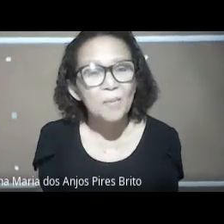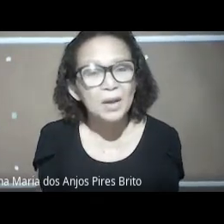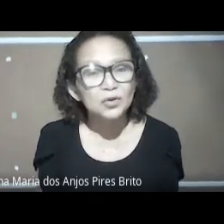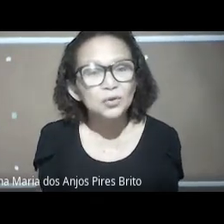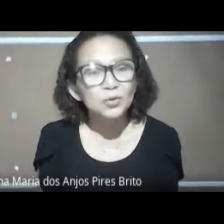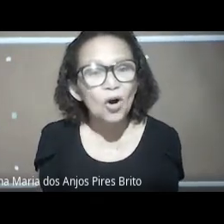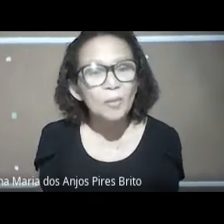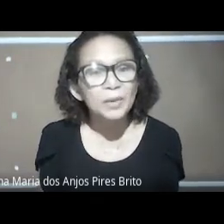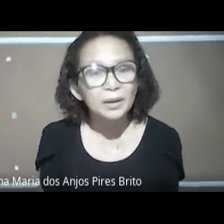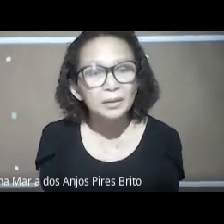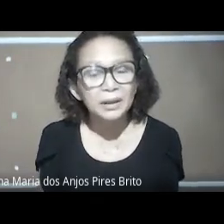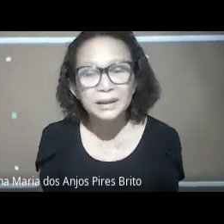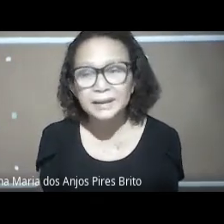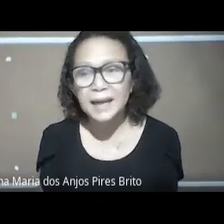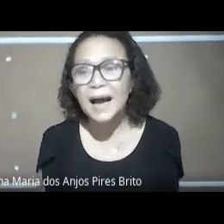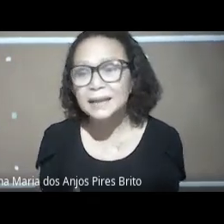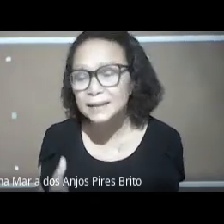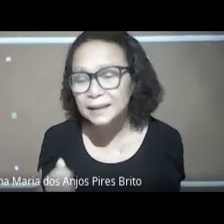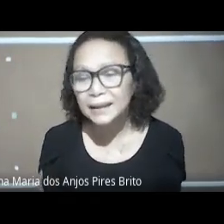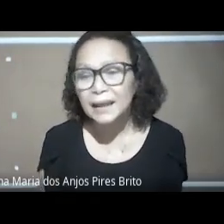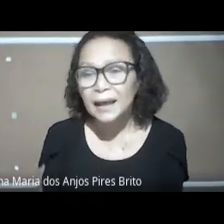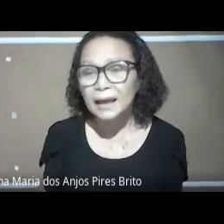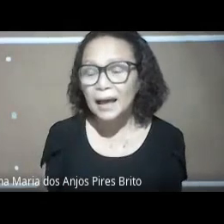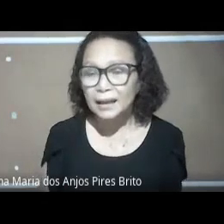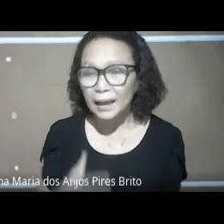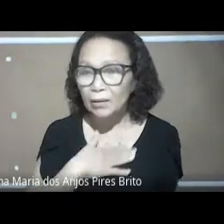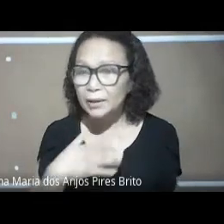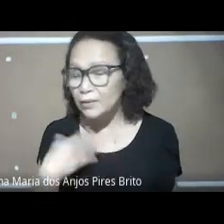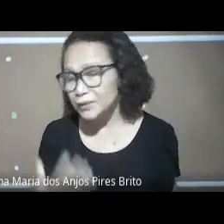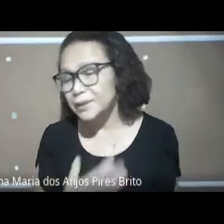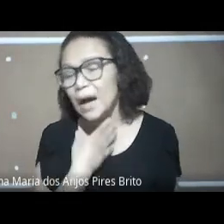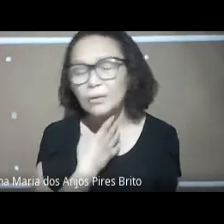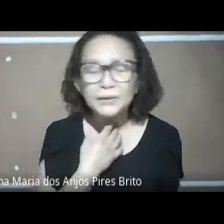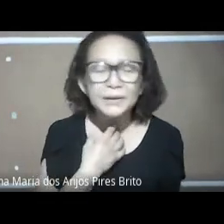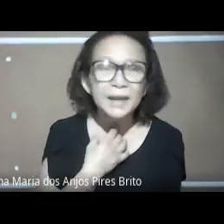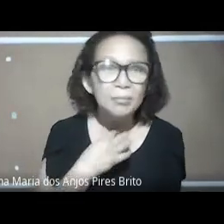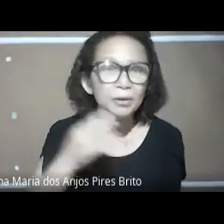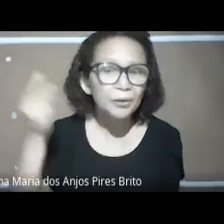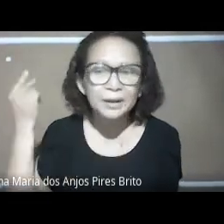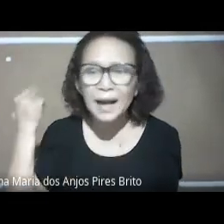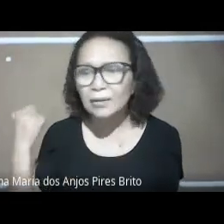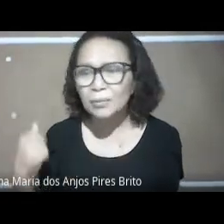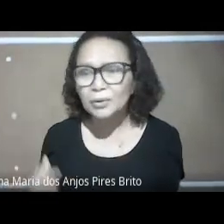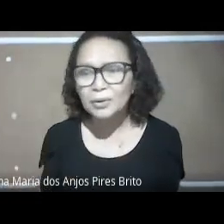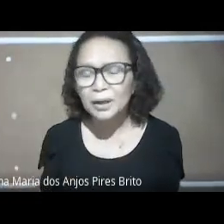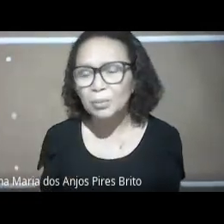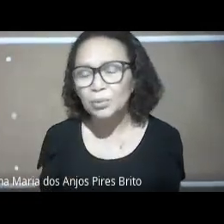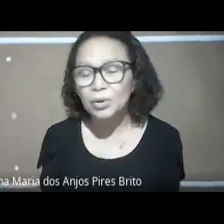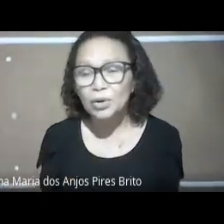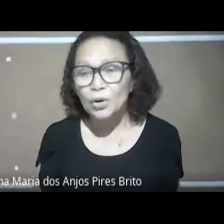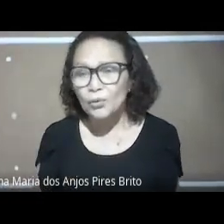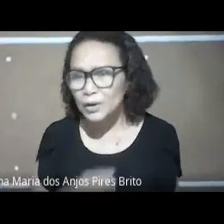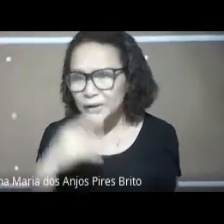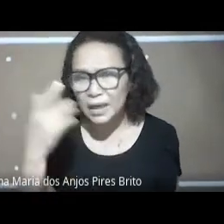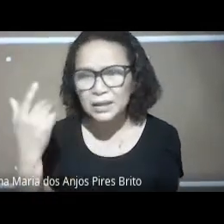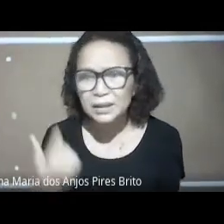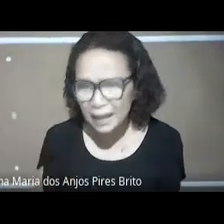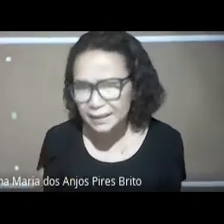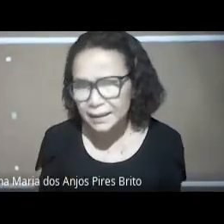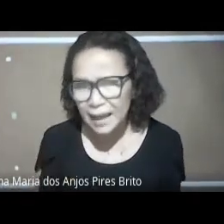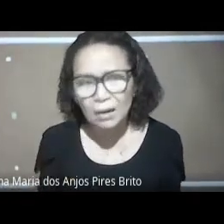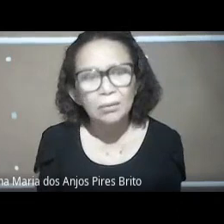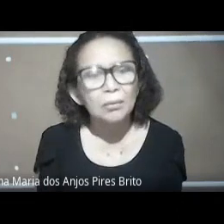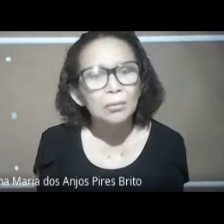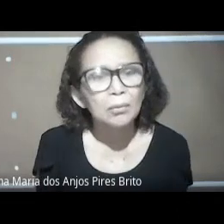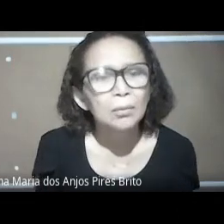falar pelo menos o nome e dizer, ah, sim, e aí, eu tenho sinal. O sinal me foi dado há muito tempo. Vocês